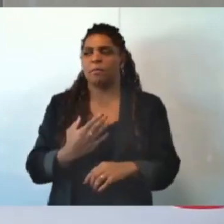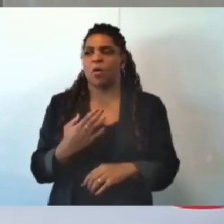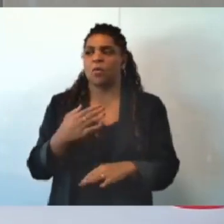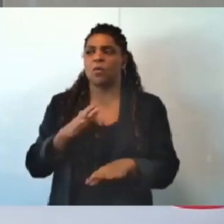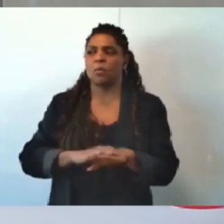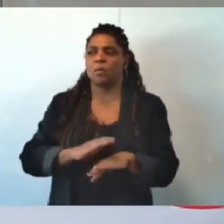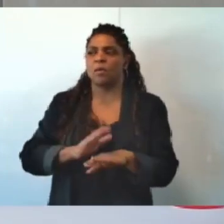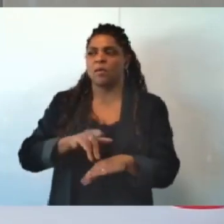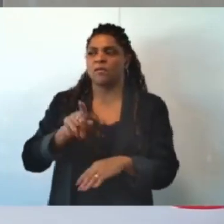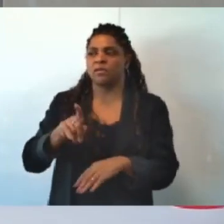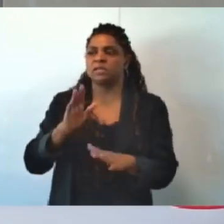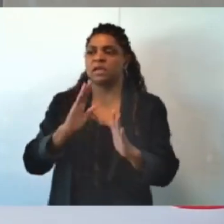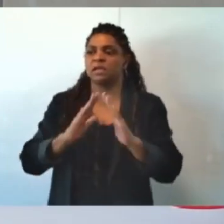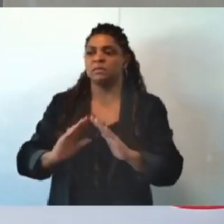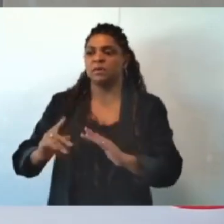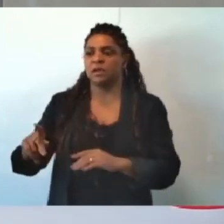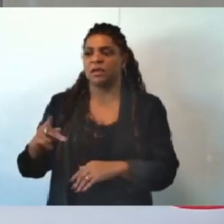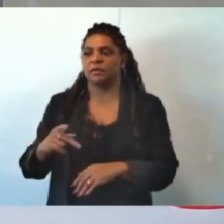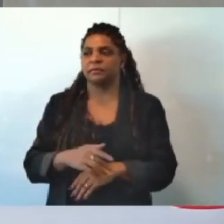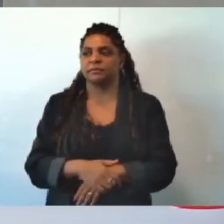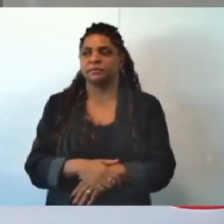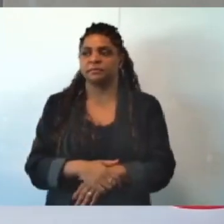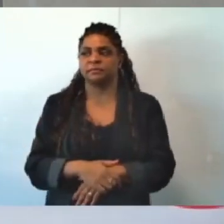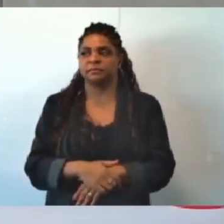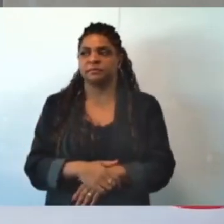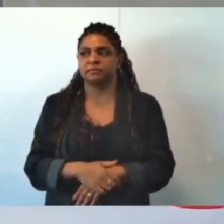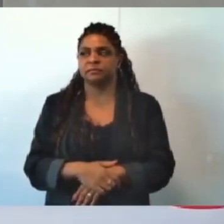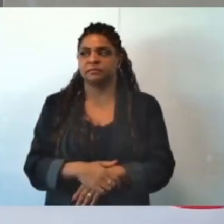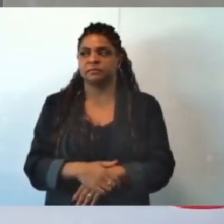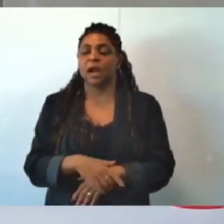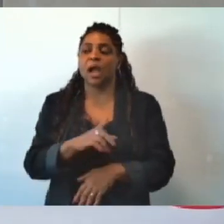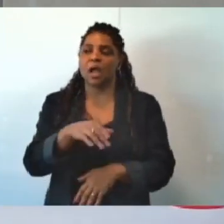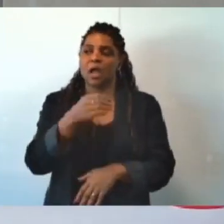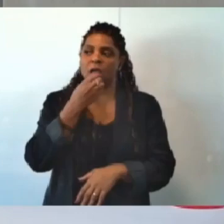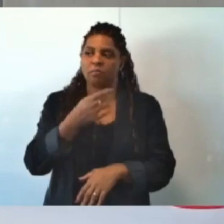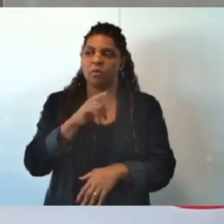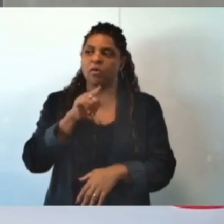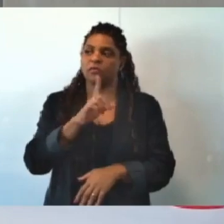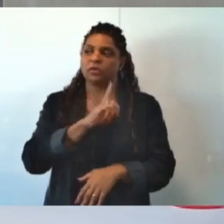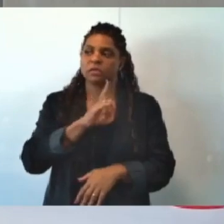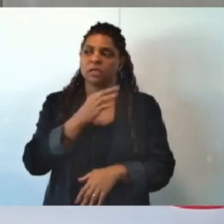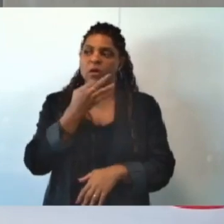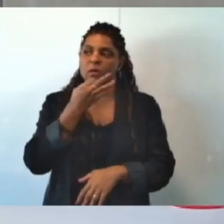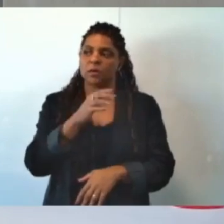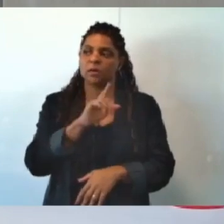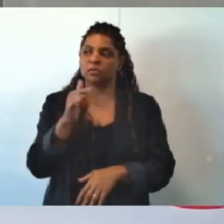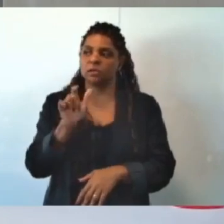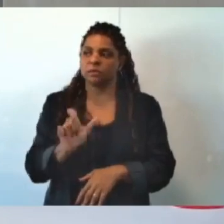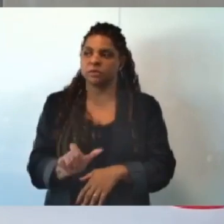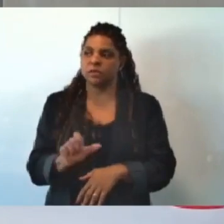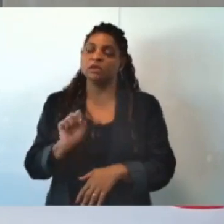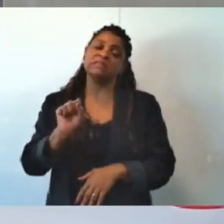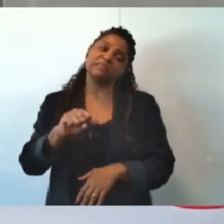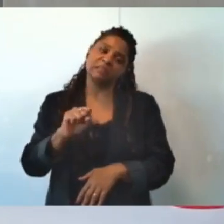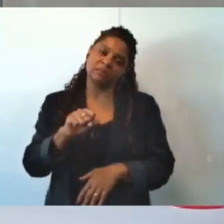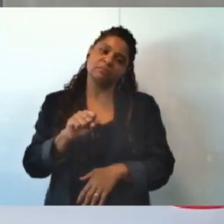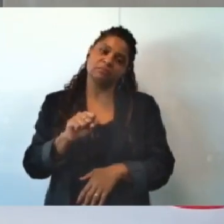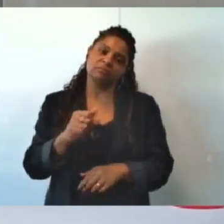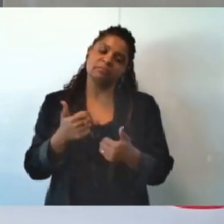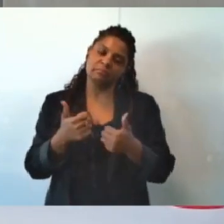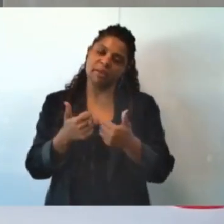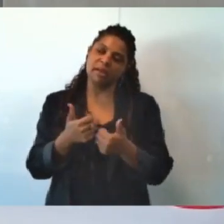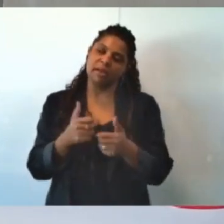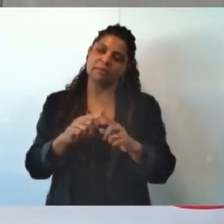naquele local. É bom que você tenha a opinião de outros? Tranquilo, beleza, mas espera aí. Vamos ver primeiro quem vive aqui,